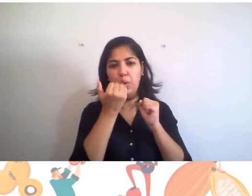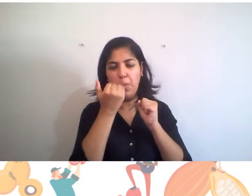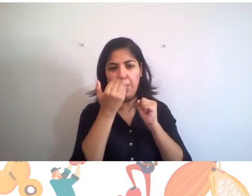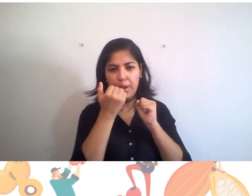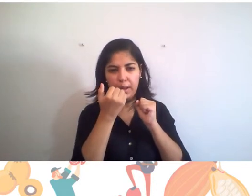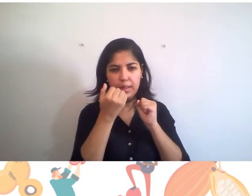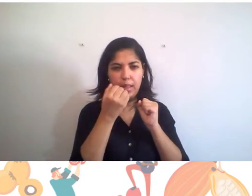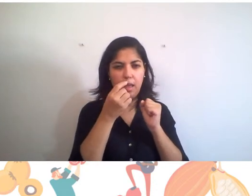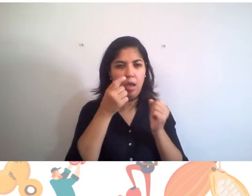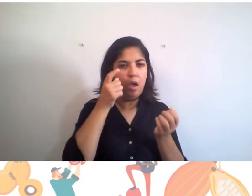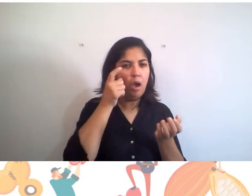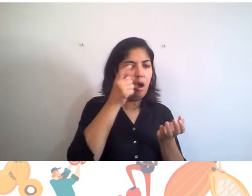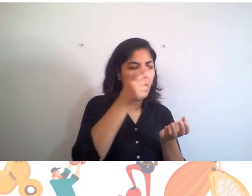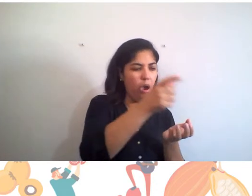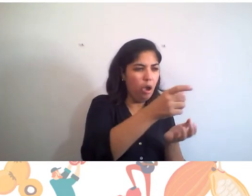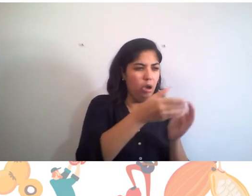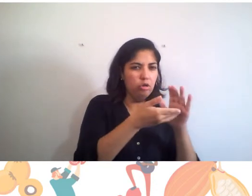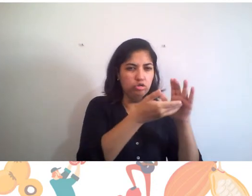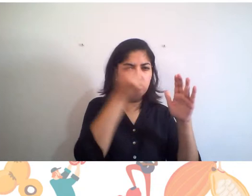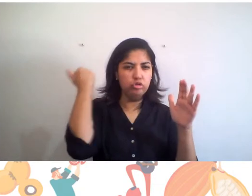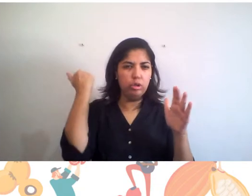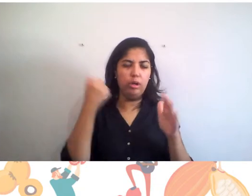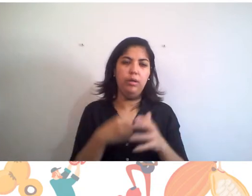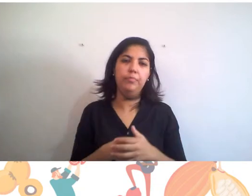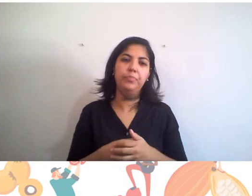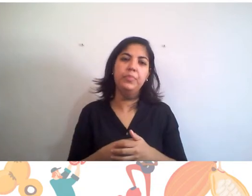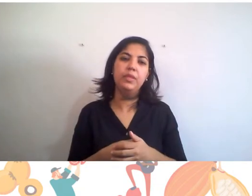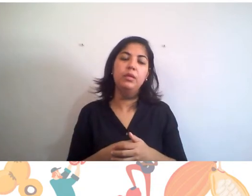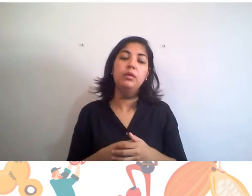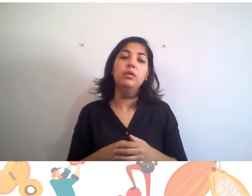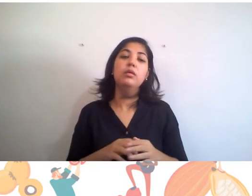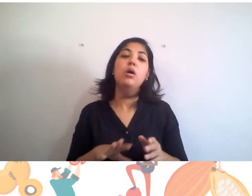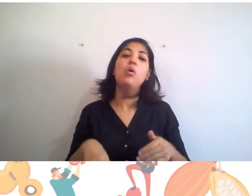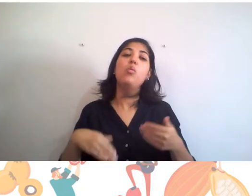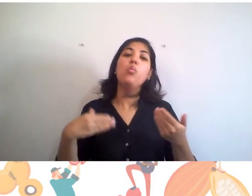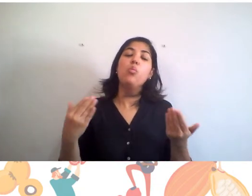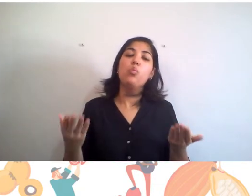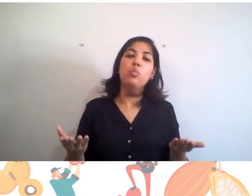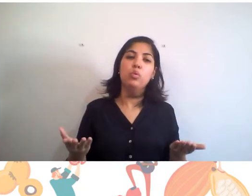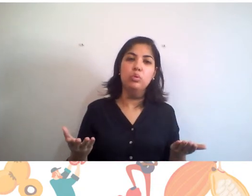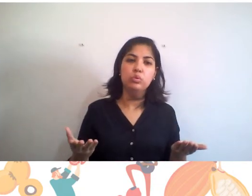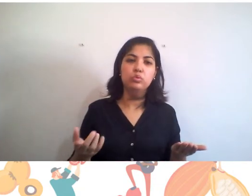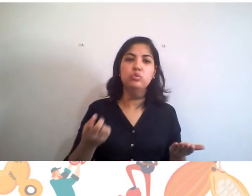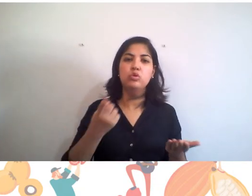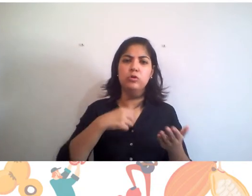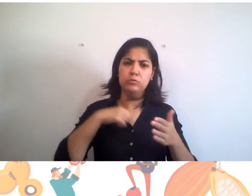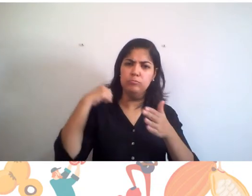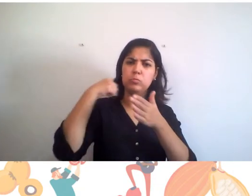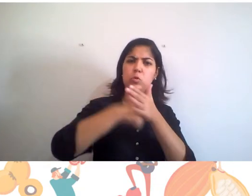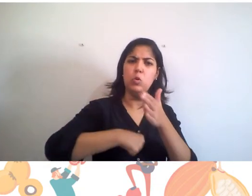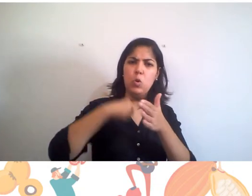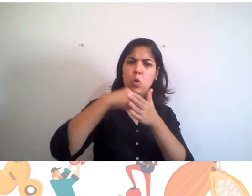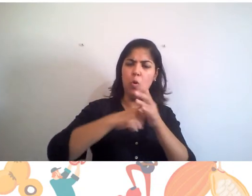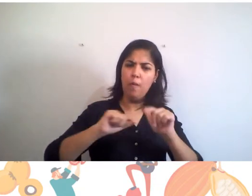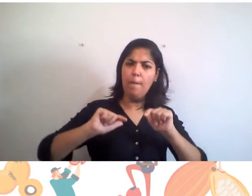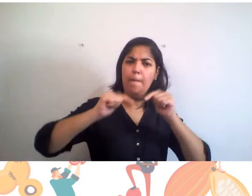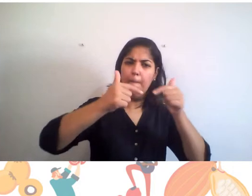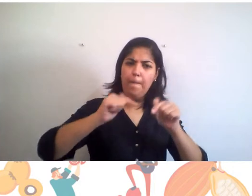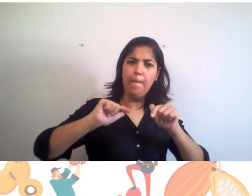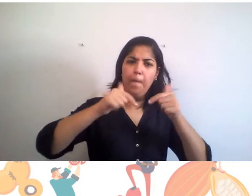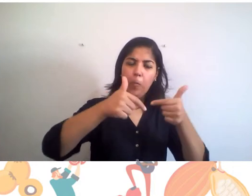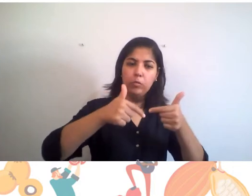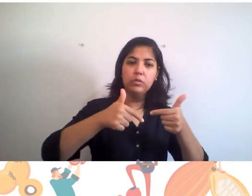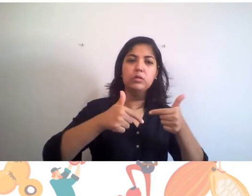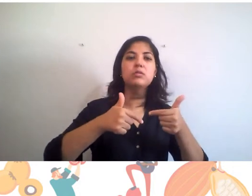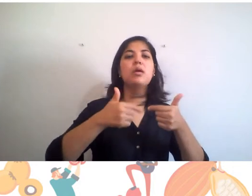são tantas as portas que se abrem quando a gente vai para a luta das questões alimentares, são muitas,